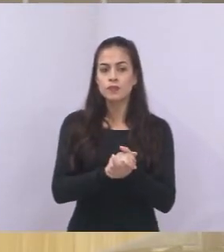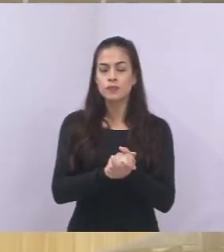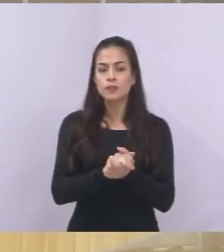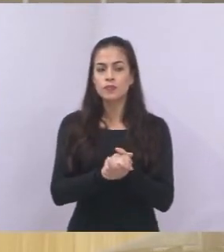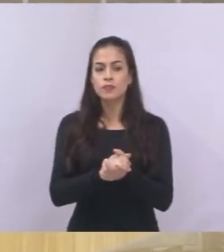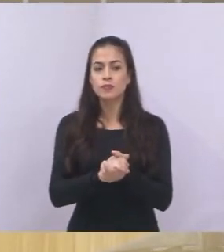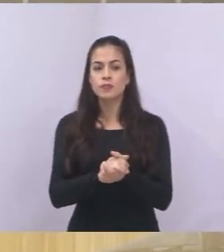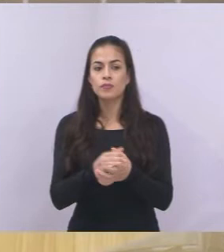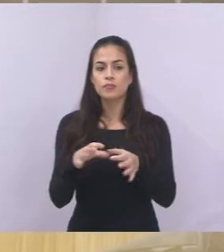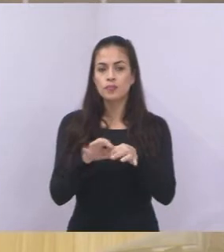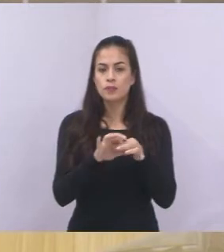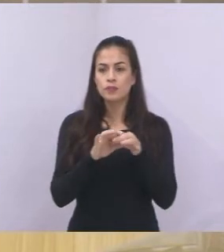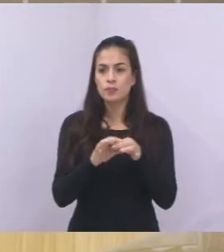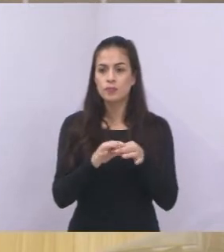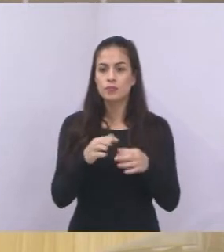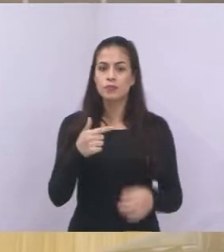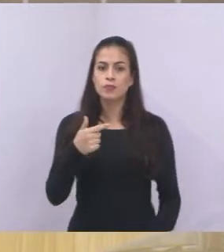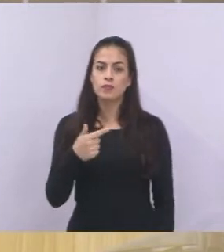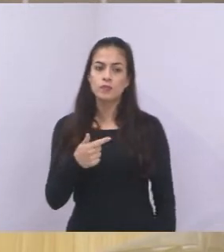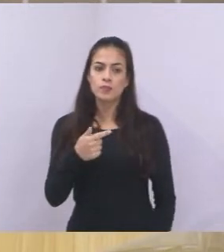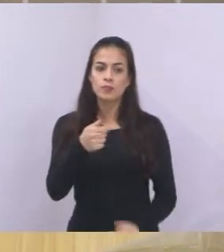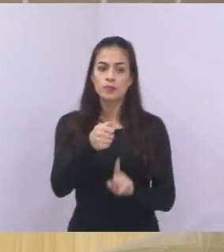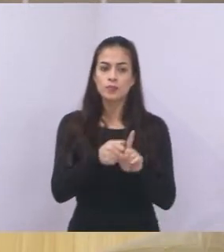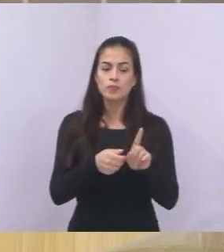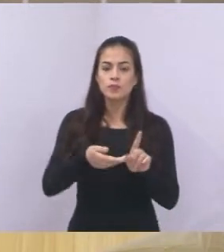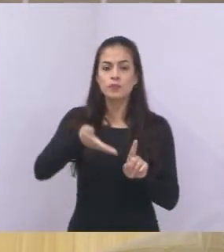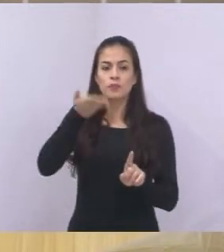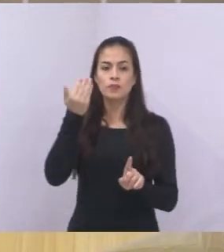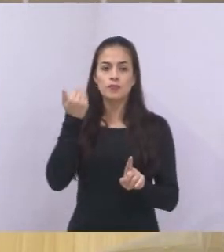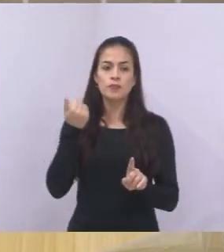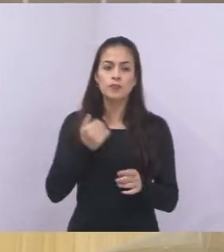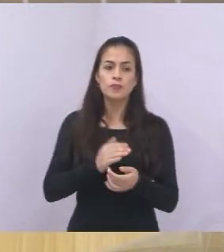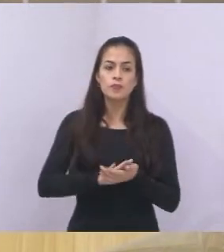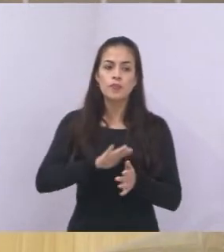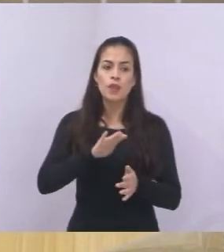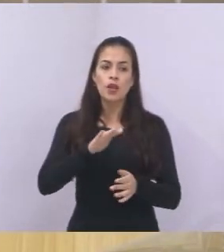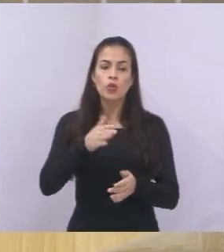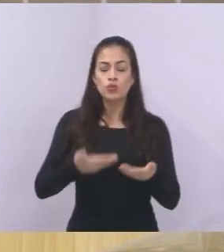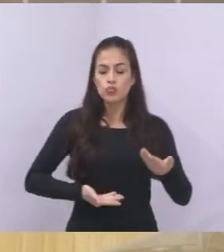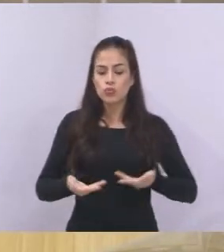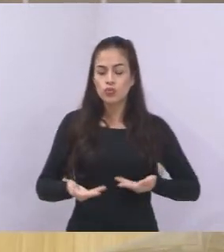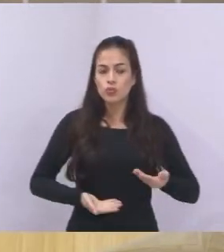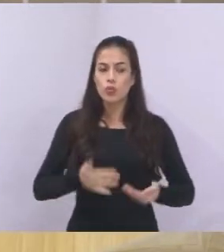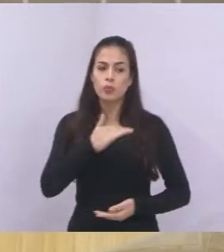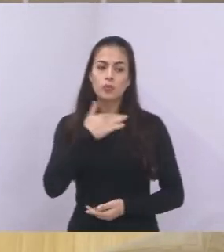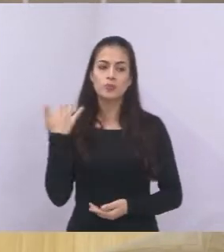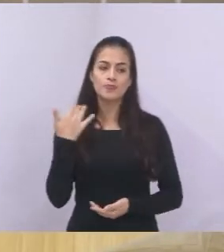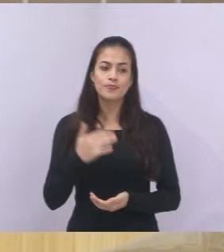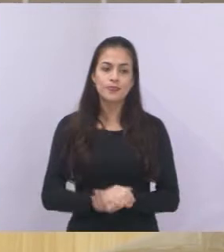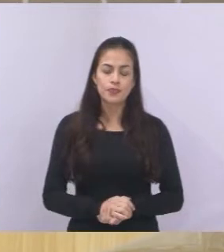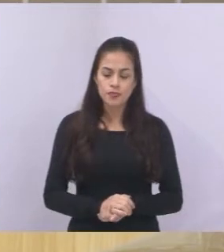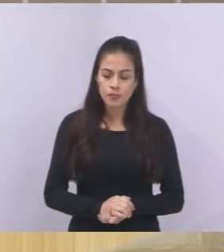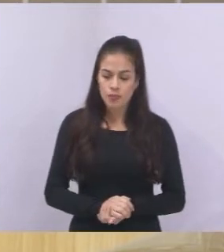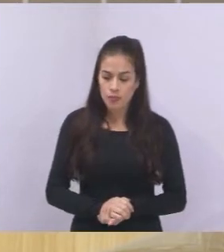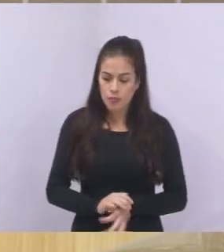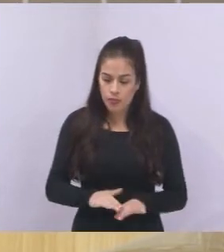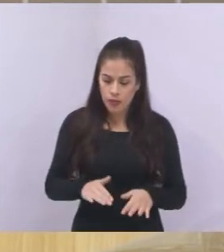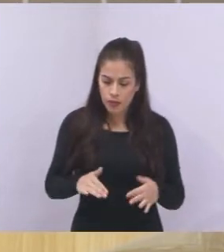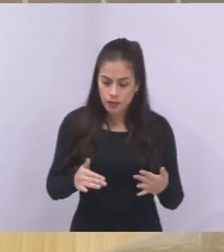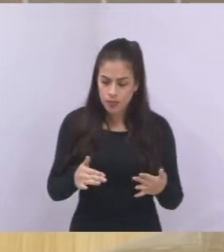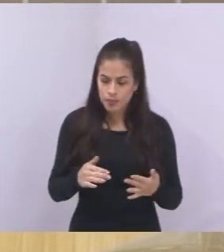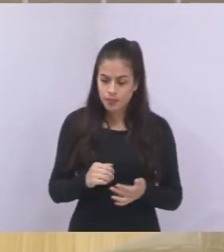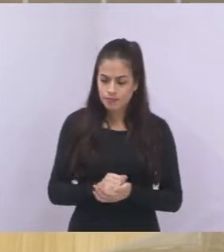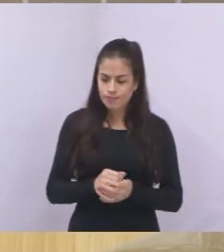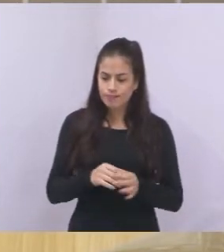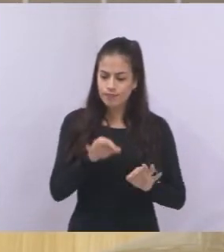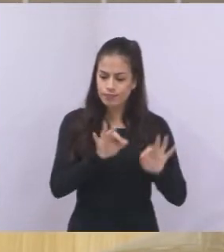iniciados ao menos 2 anos antes do óbito do servidor. Justificativa. Tem a presente finalidade de propor a modificação da